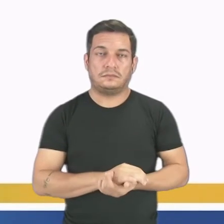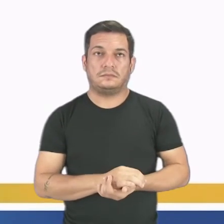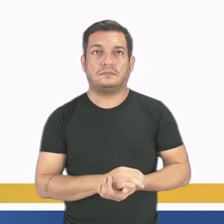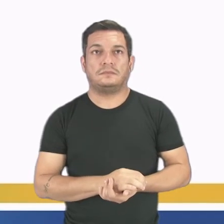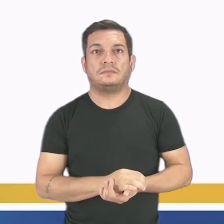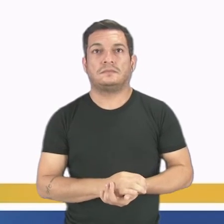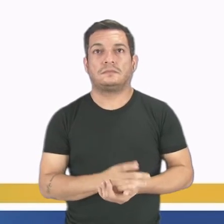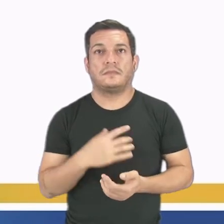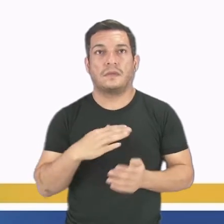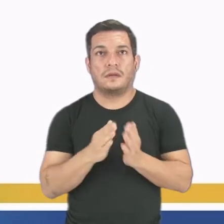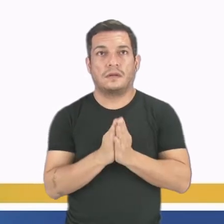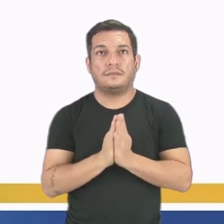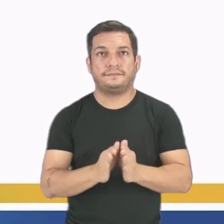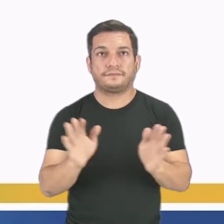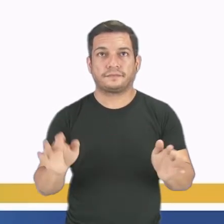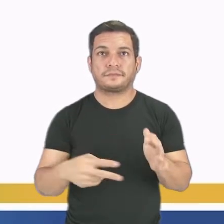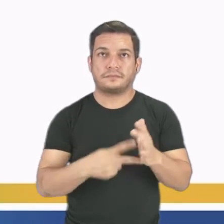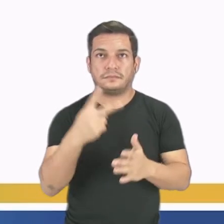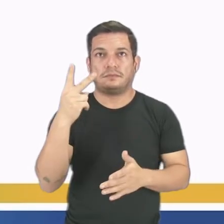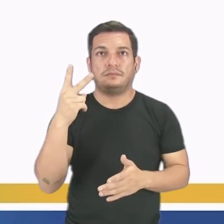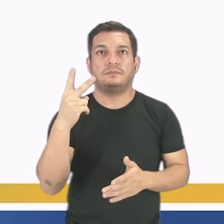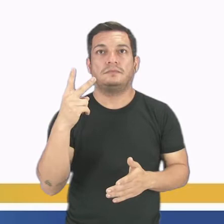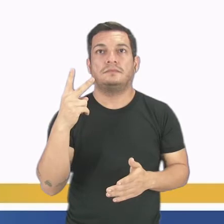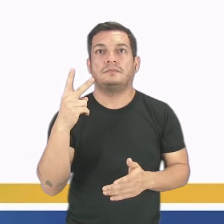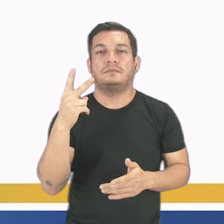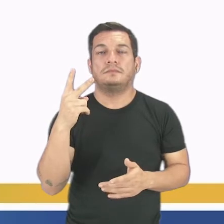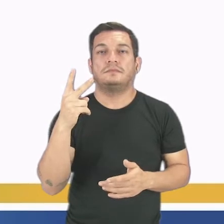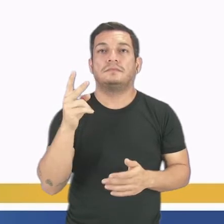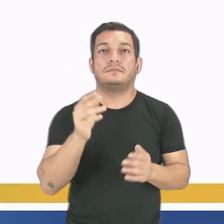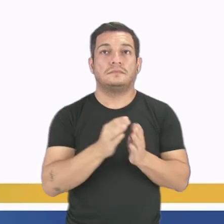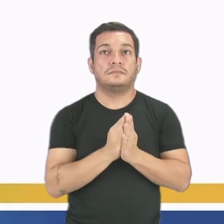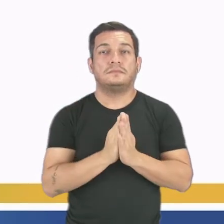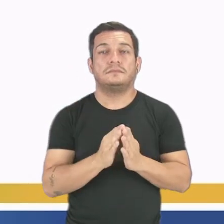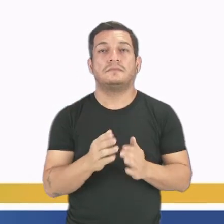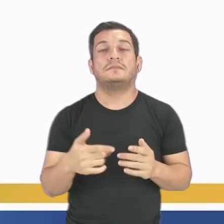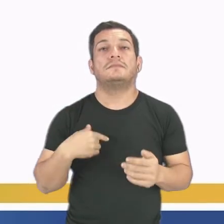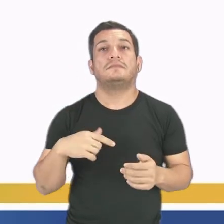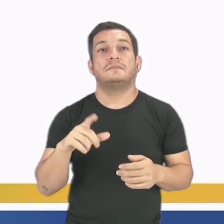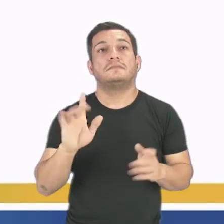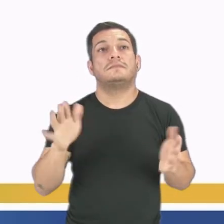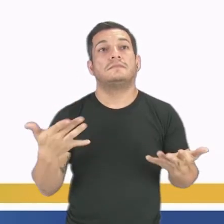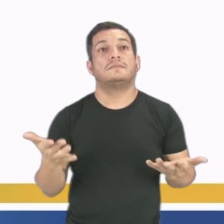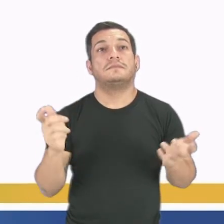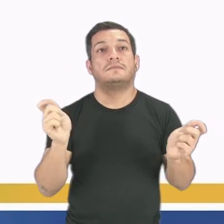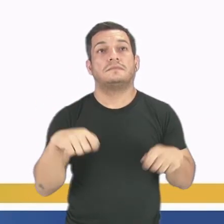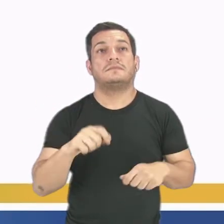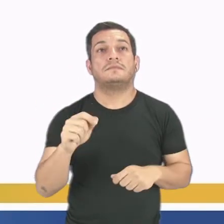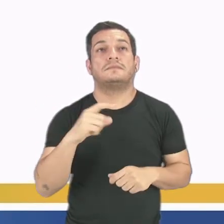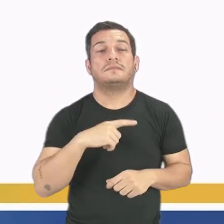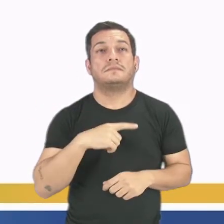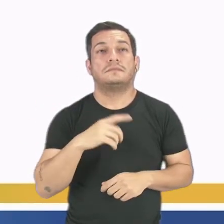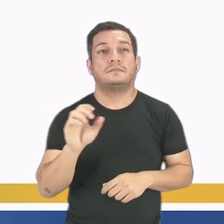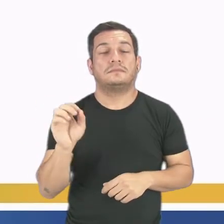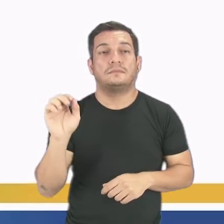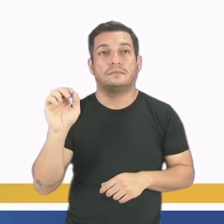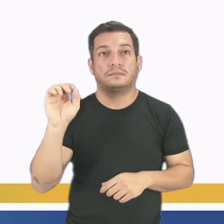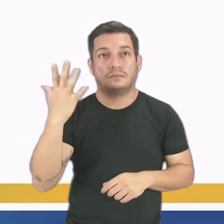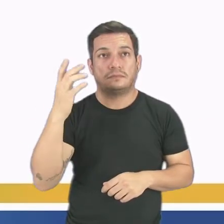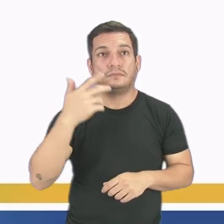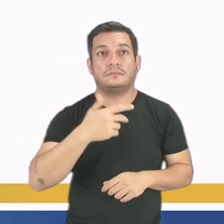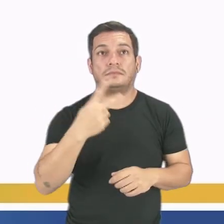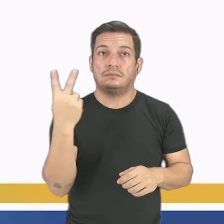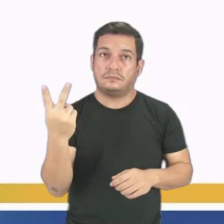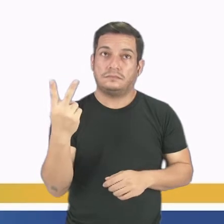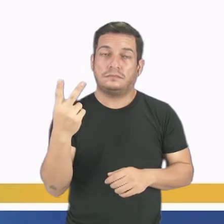Veja, ao lançarmos por 2 vezes sucessivas um dado, qual a probabilidade de ocorrer